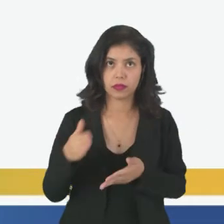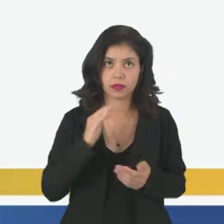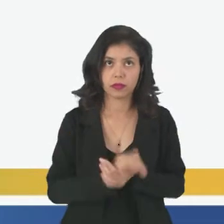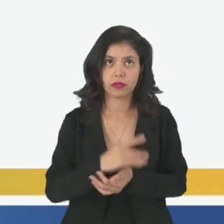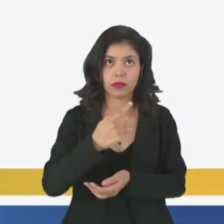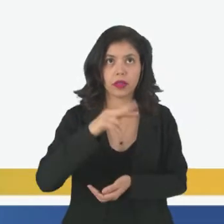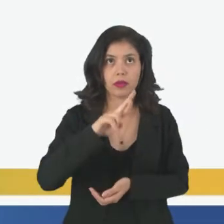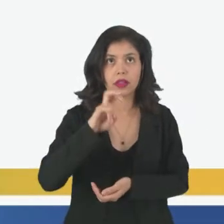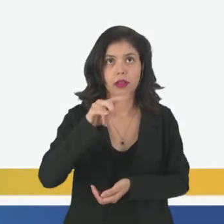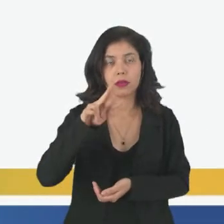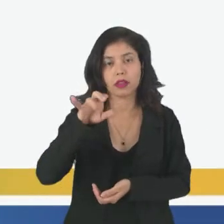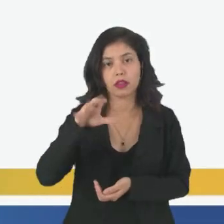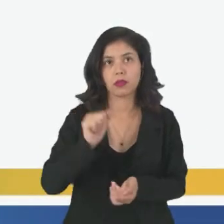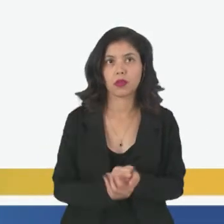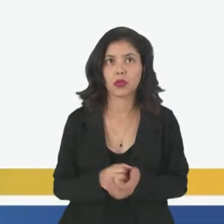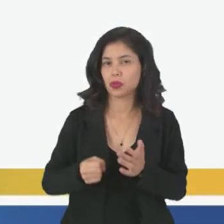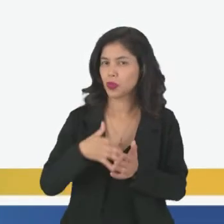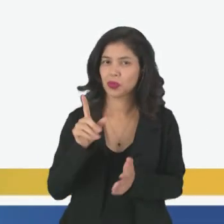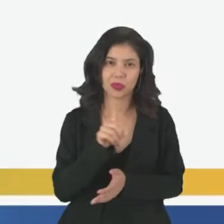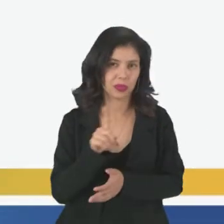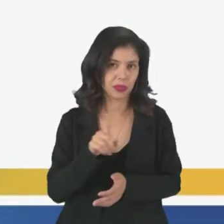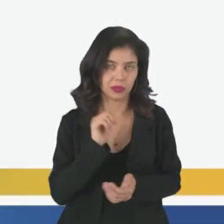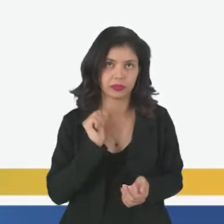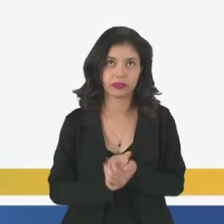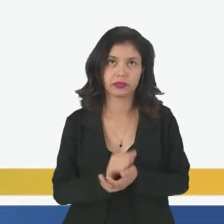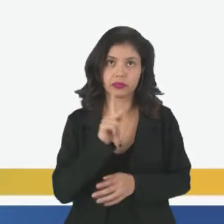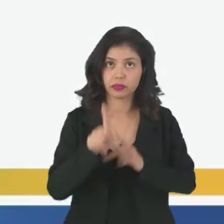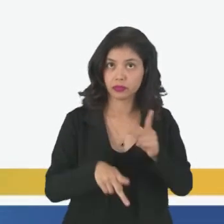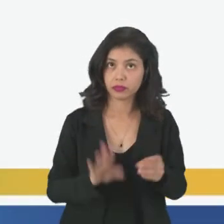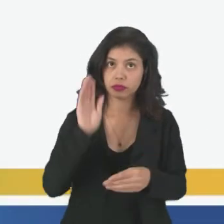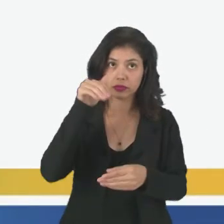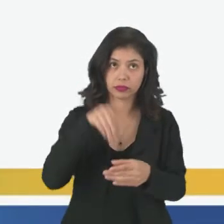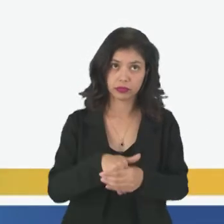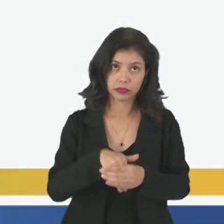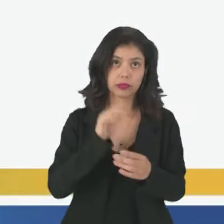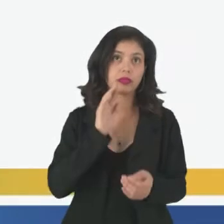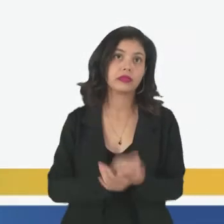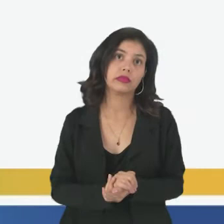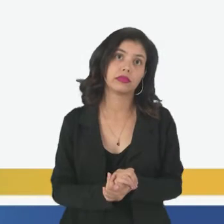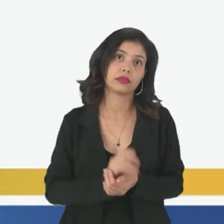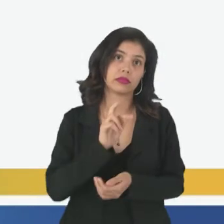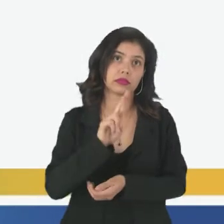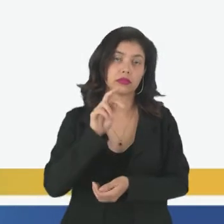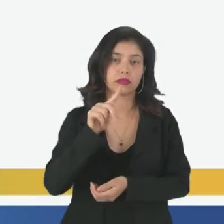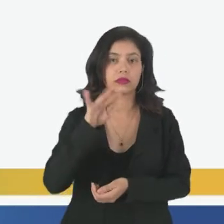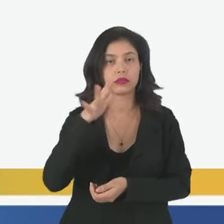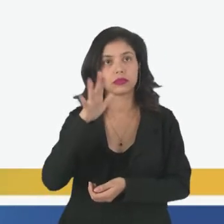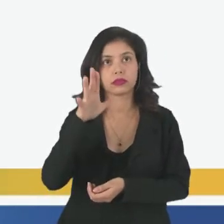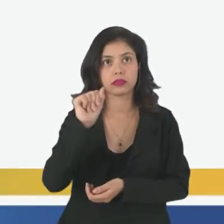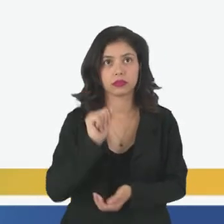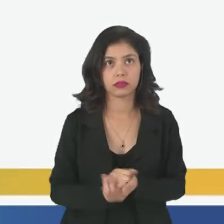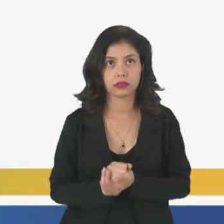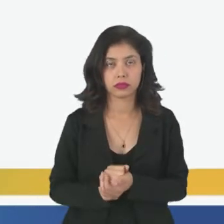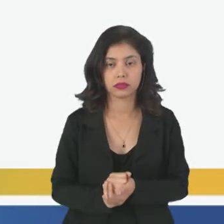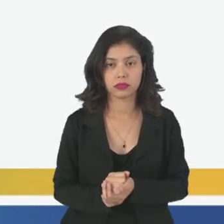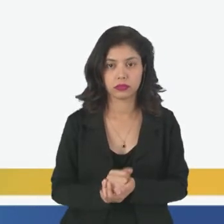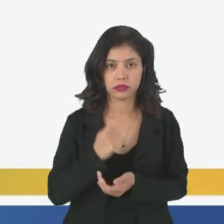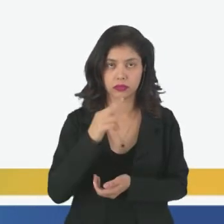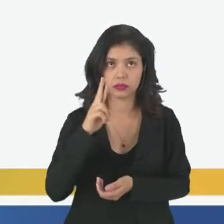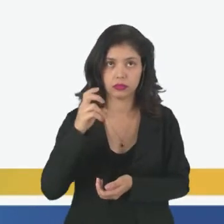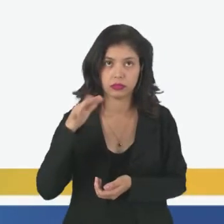parlamentarismo, o que não durou muito e o povo votou e optou pela restauração